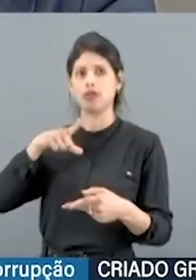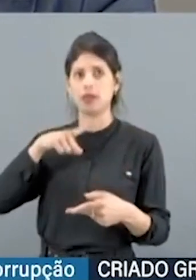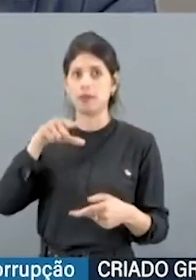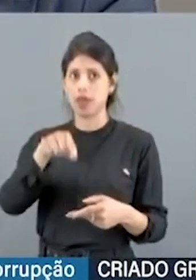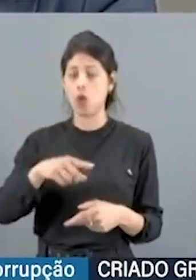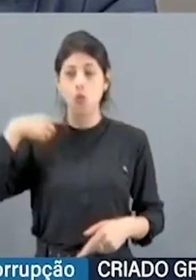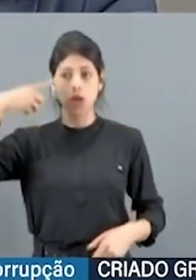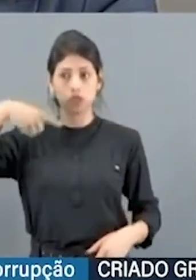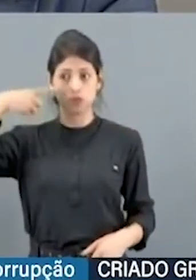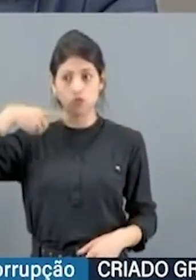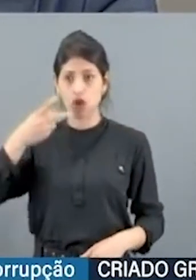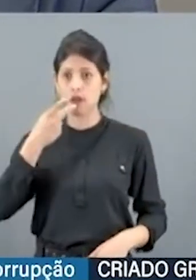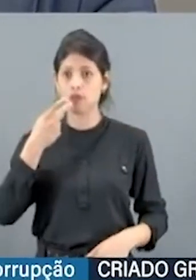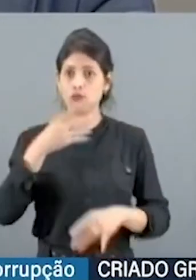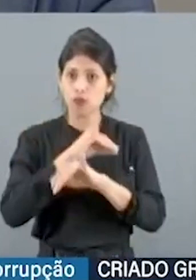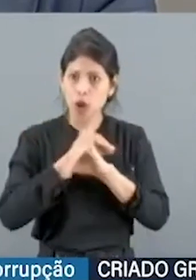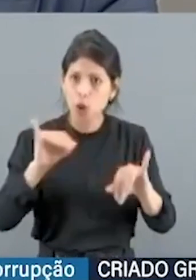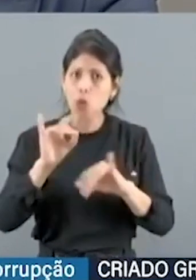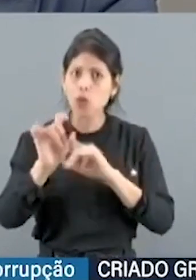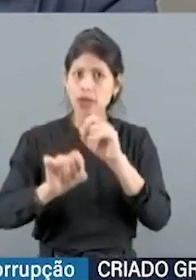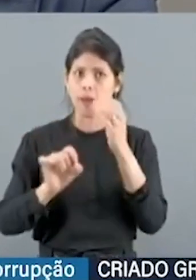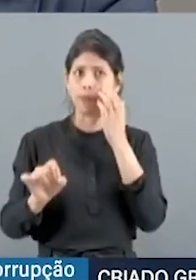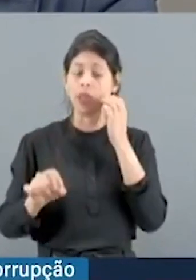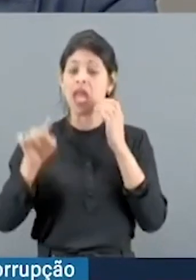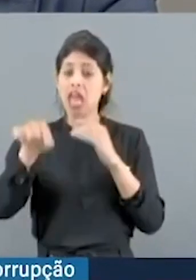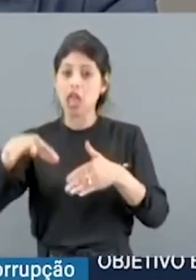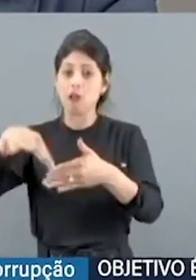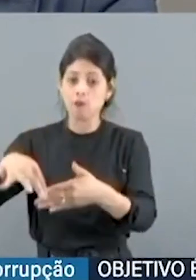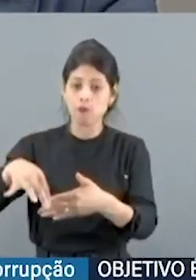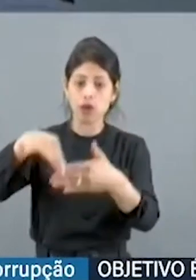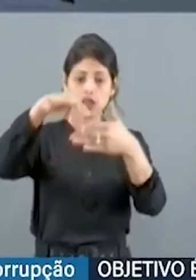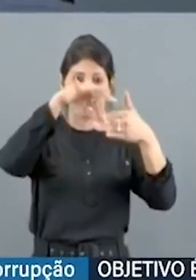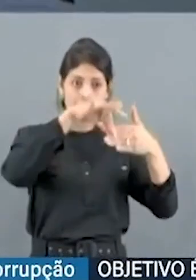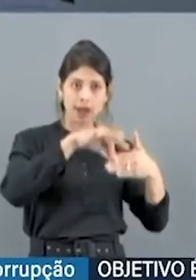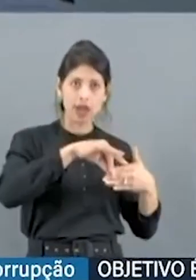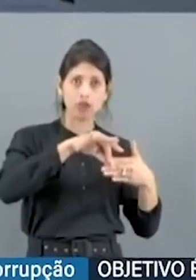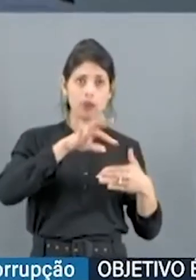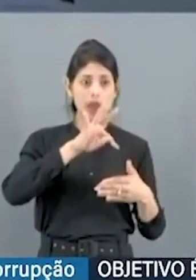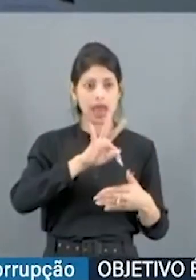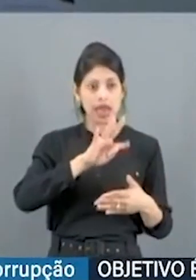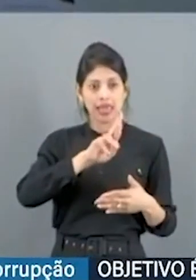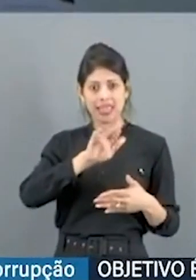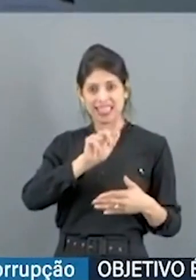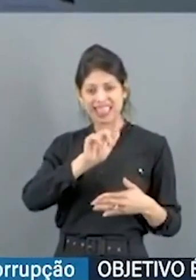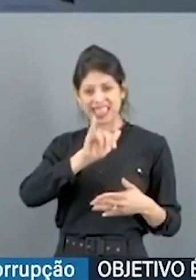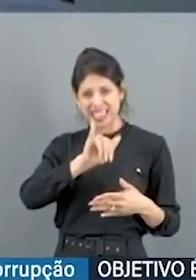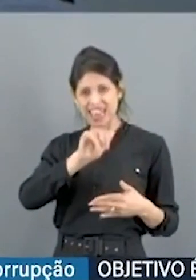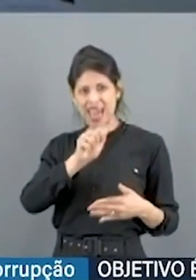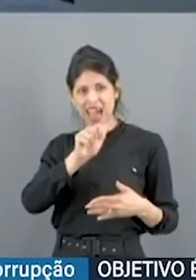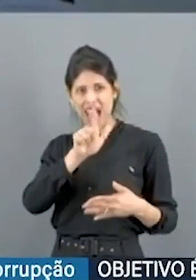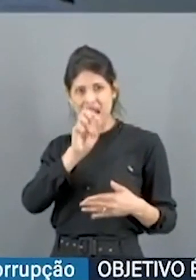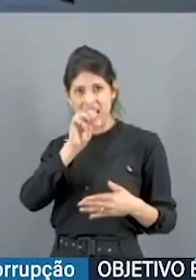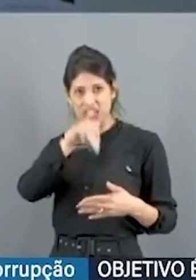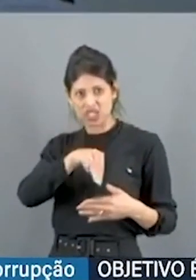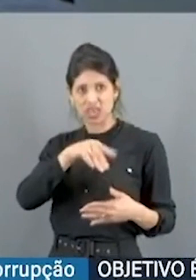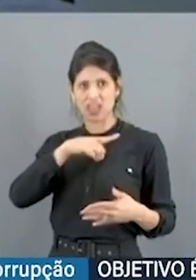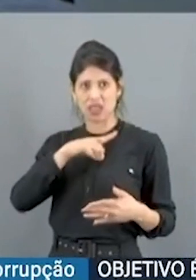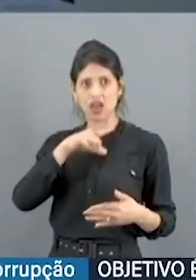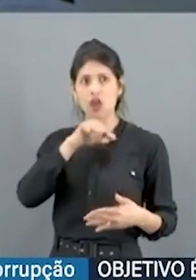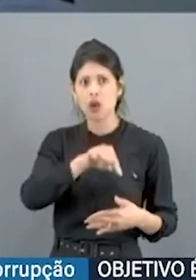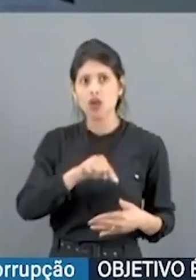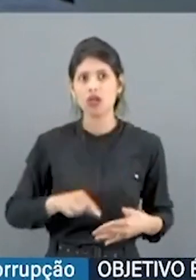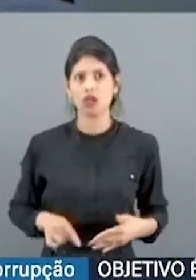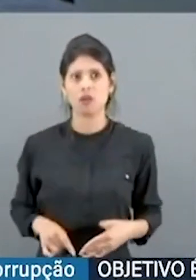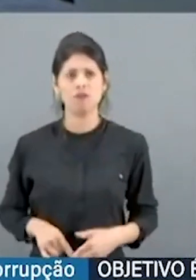mencionou ele foi levado para triagem o Jorge foram levados para triagem